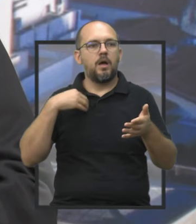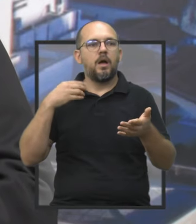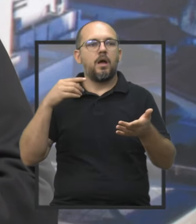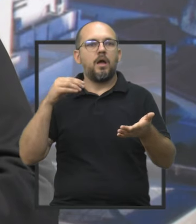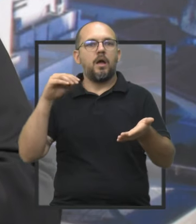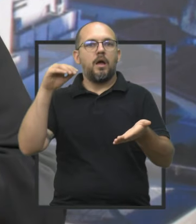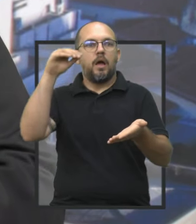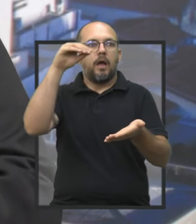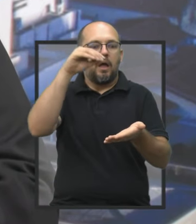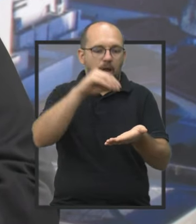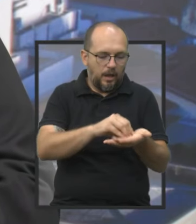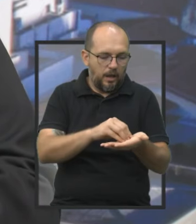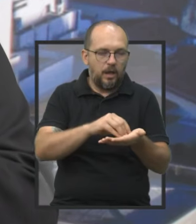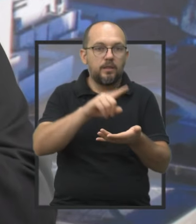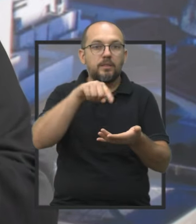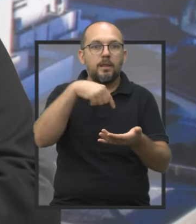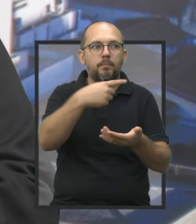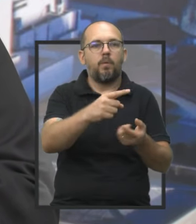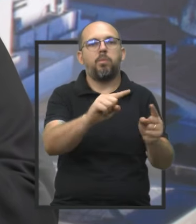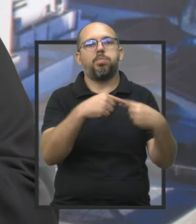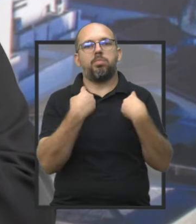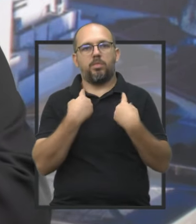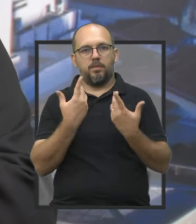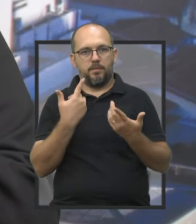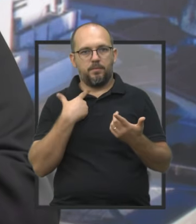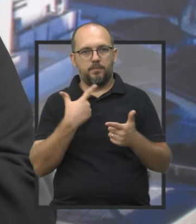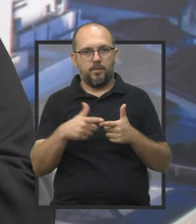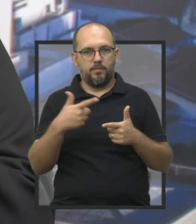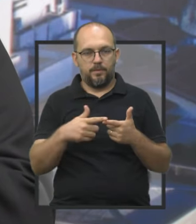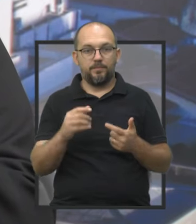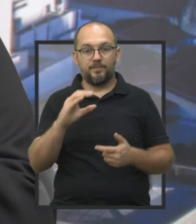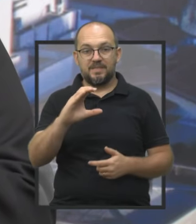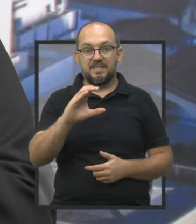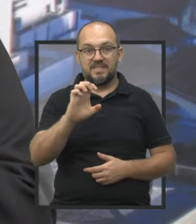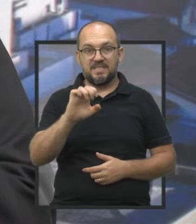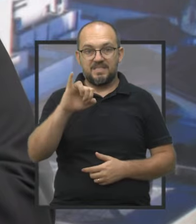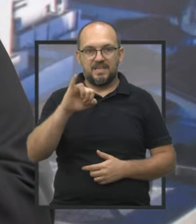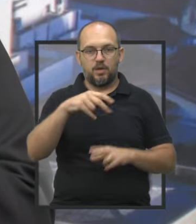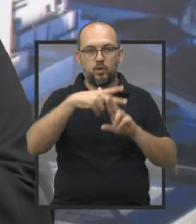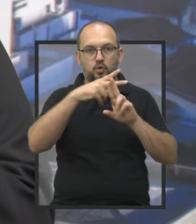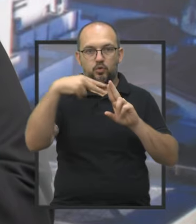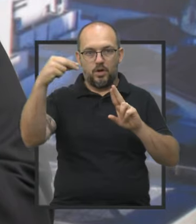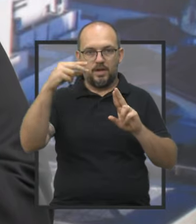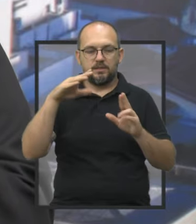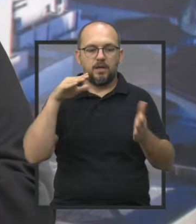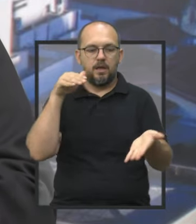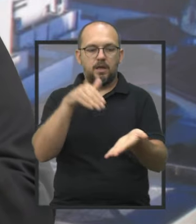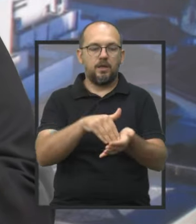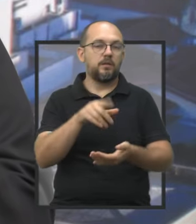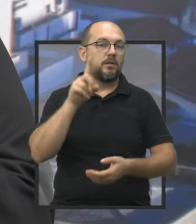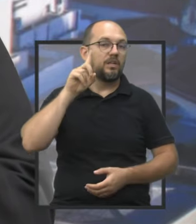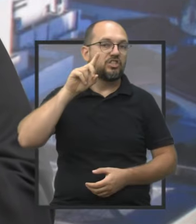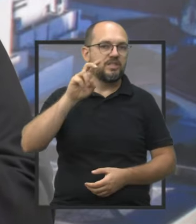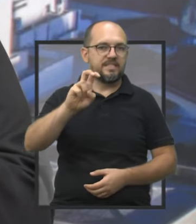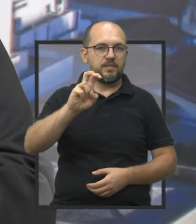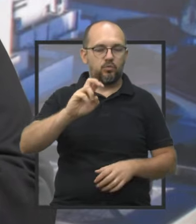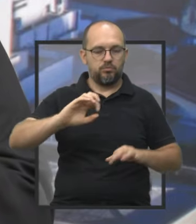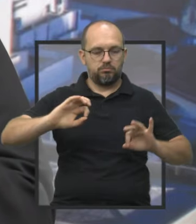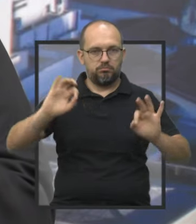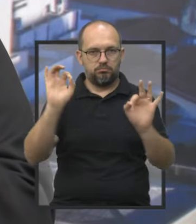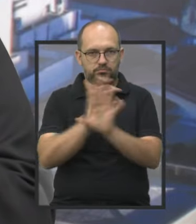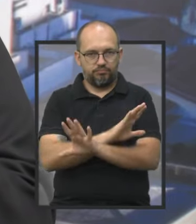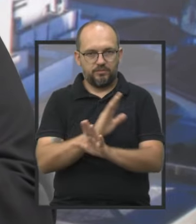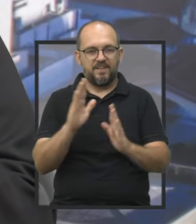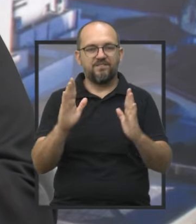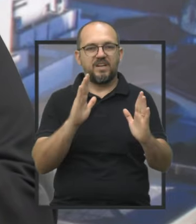uma coisa desse no papel e isso não voltar contra nós. Então a SEI do UNOeste ainda temos até o dia 5 para concluir essa